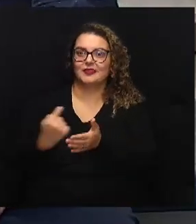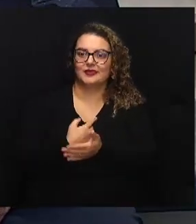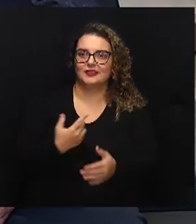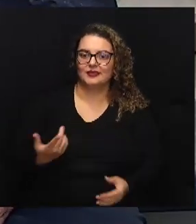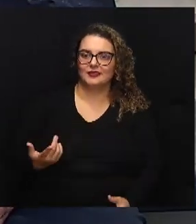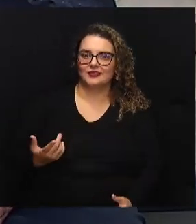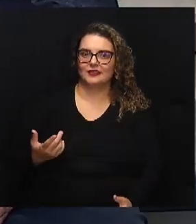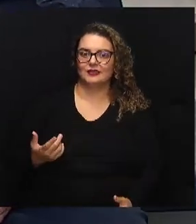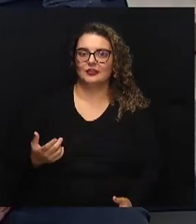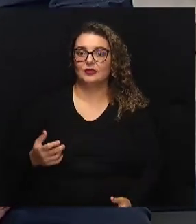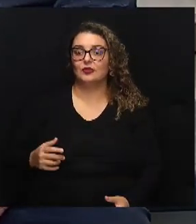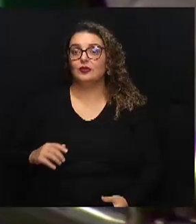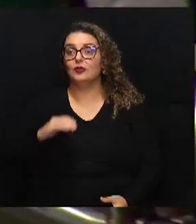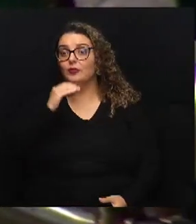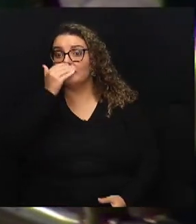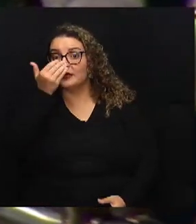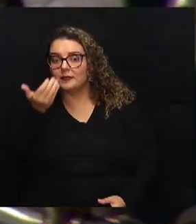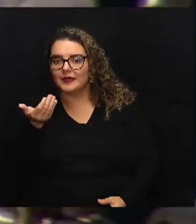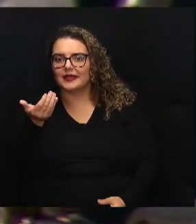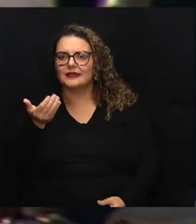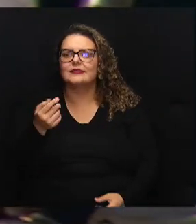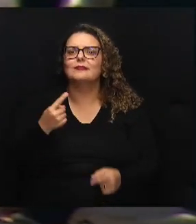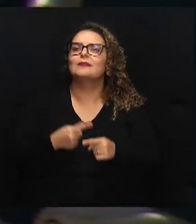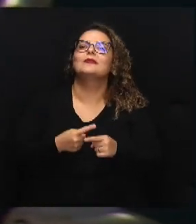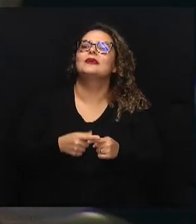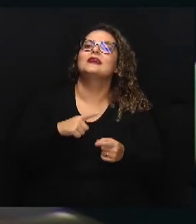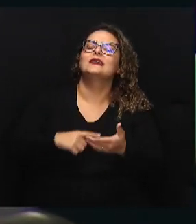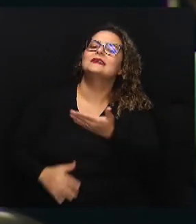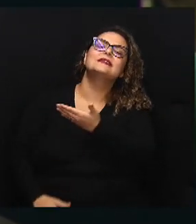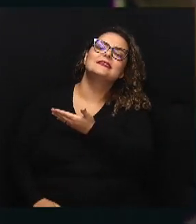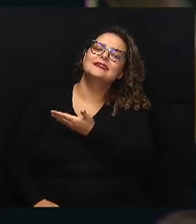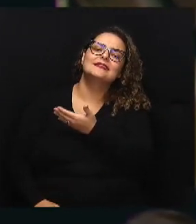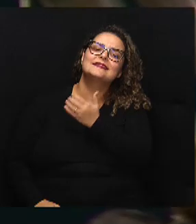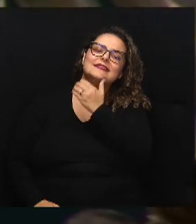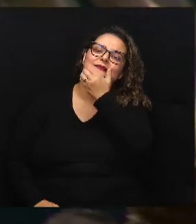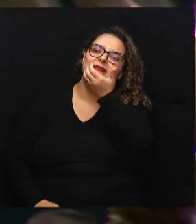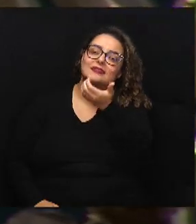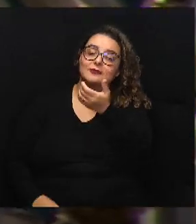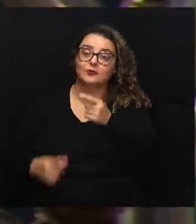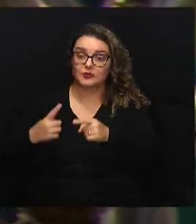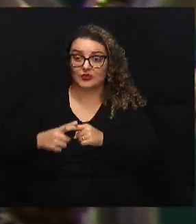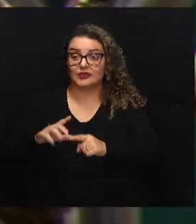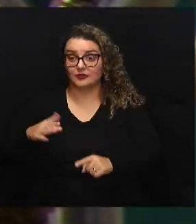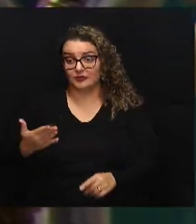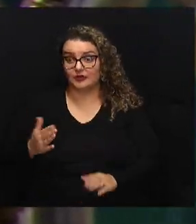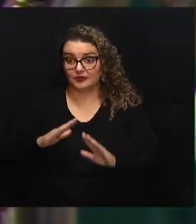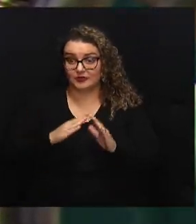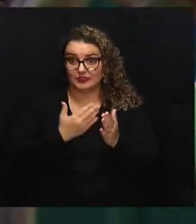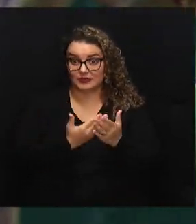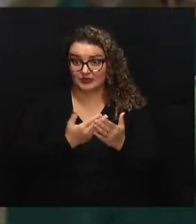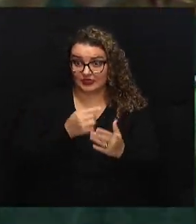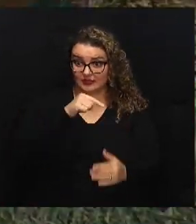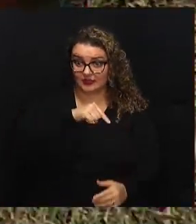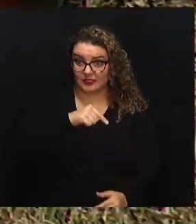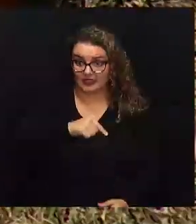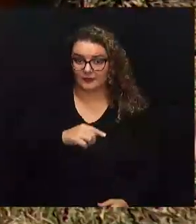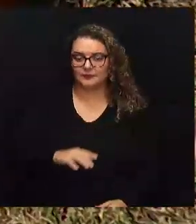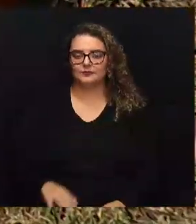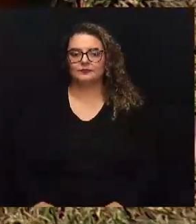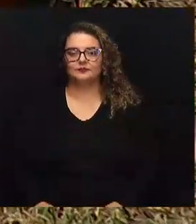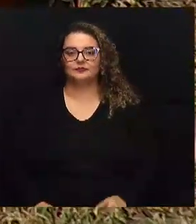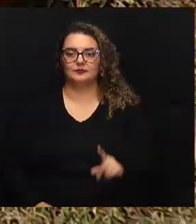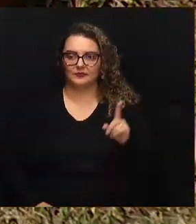maçã que existe, é que vê toda essa maçã. E por que essa maçã? É porque quando eu estudava nessa escola,